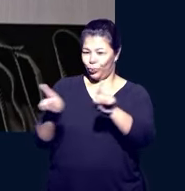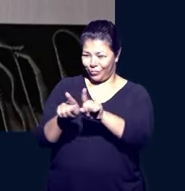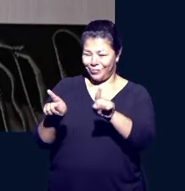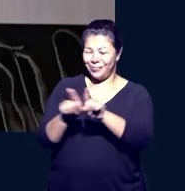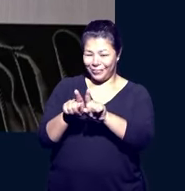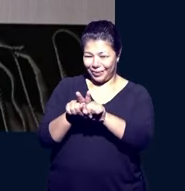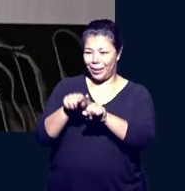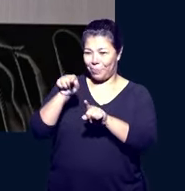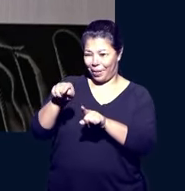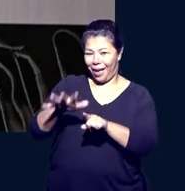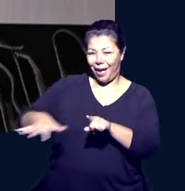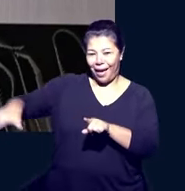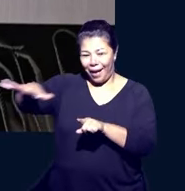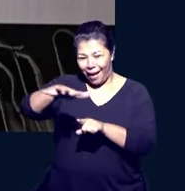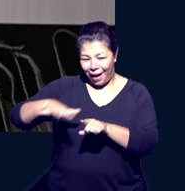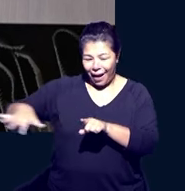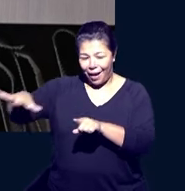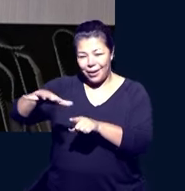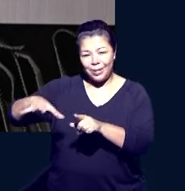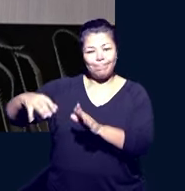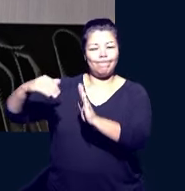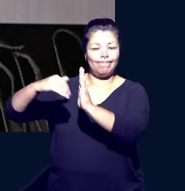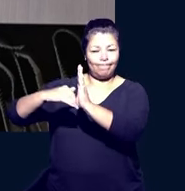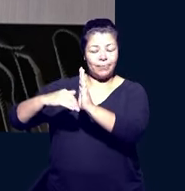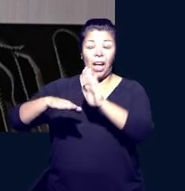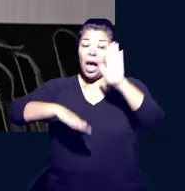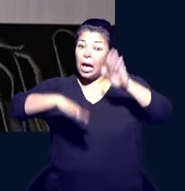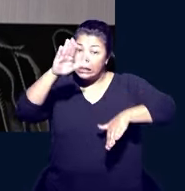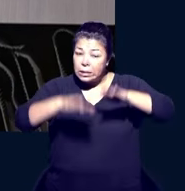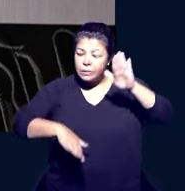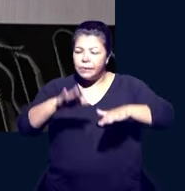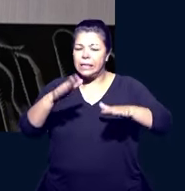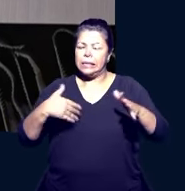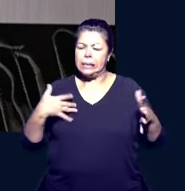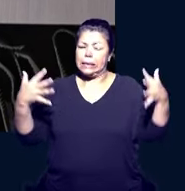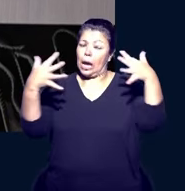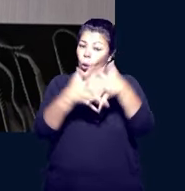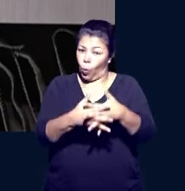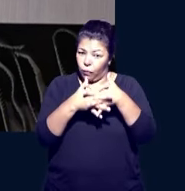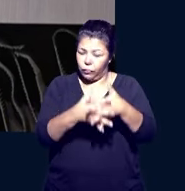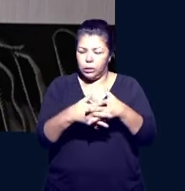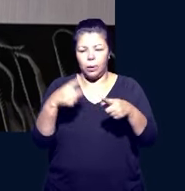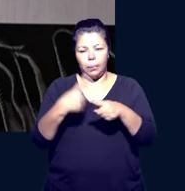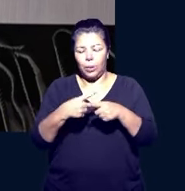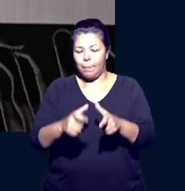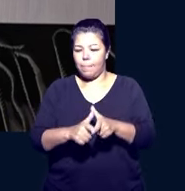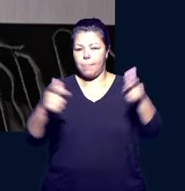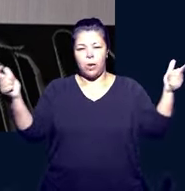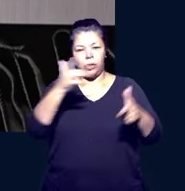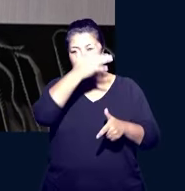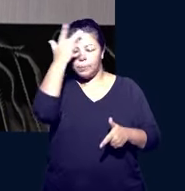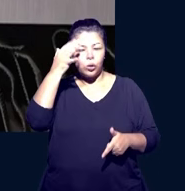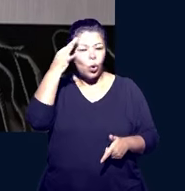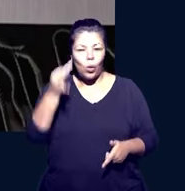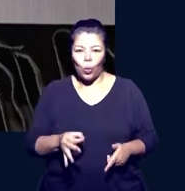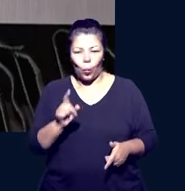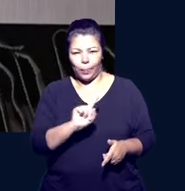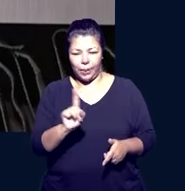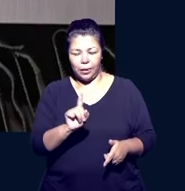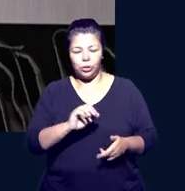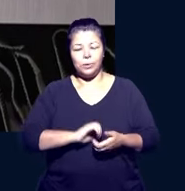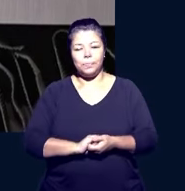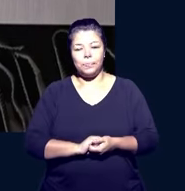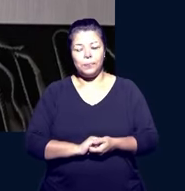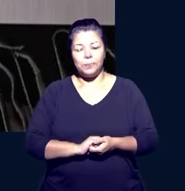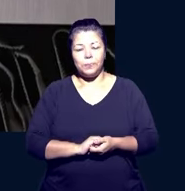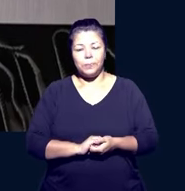decisões judiciais são mal compreendidas e o papel do Judiciário muitas vezes não é bem compreendido Quais são as razões no